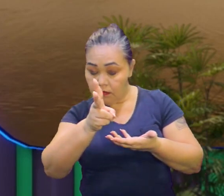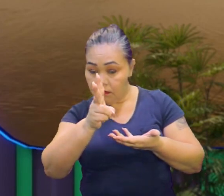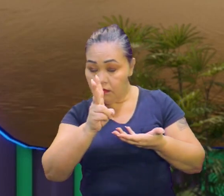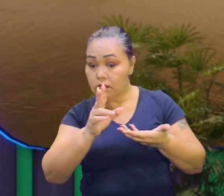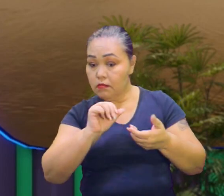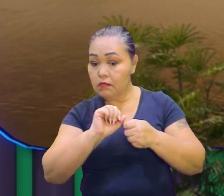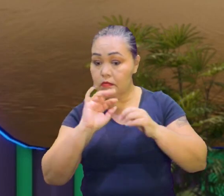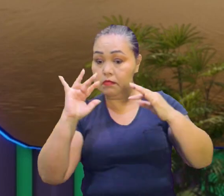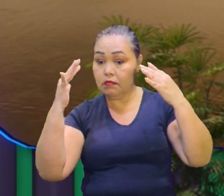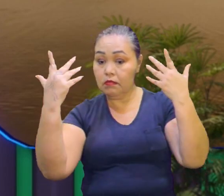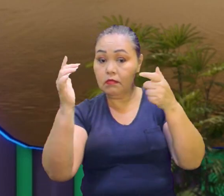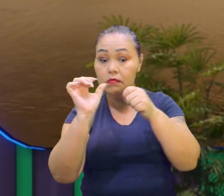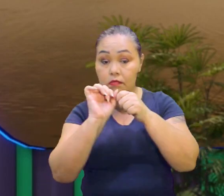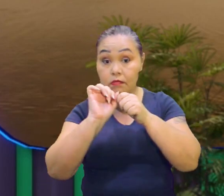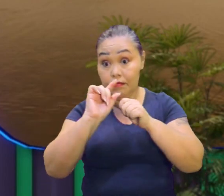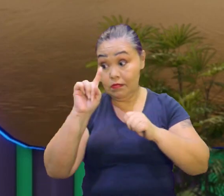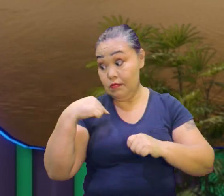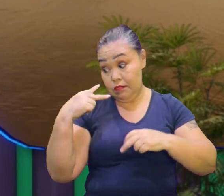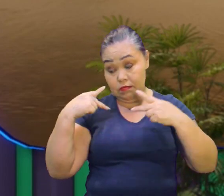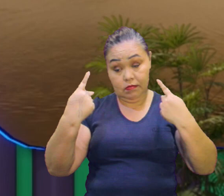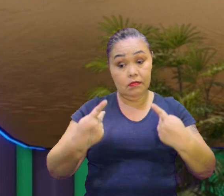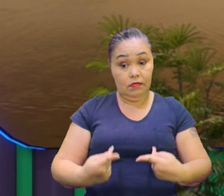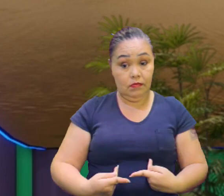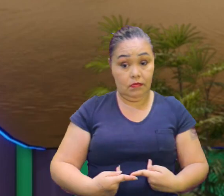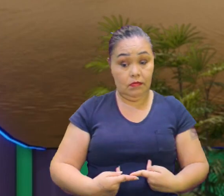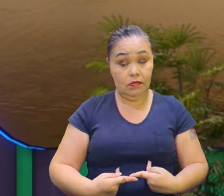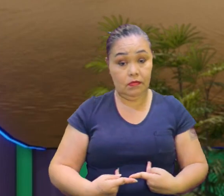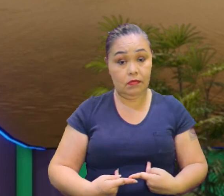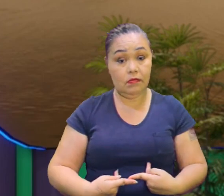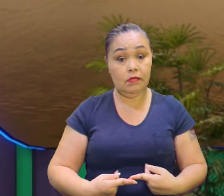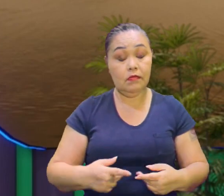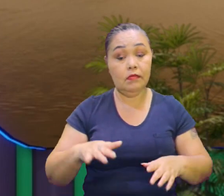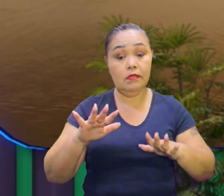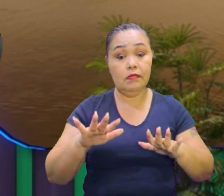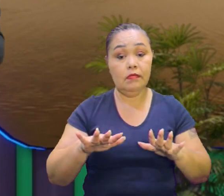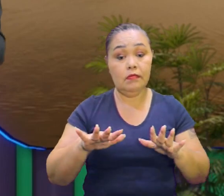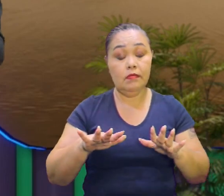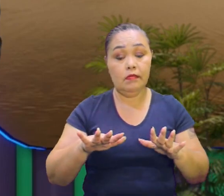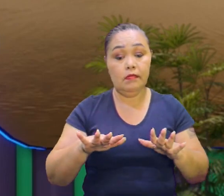Amazônia ou não. Ele é importante, para os seres humanos mesmo.